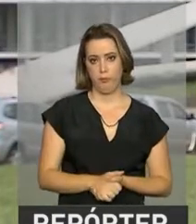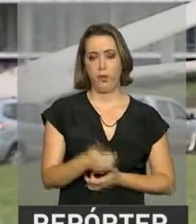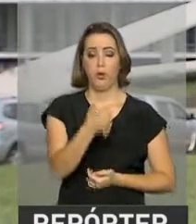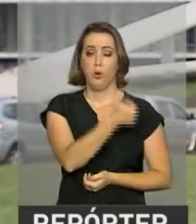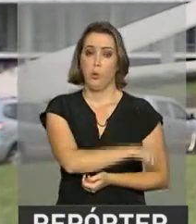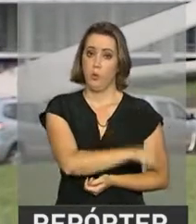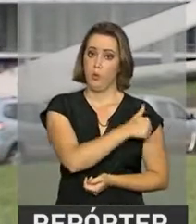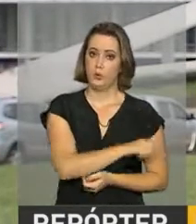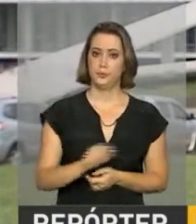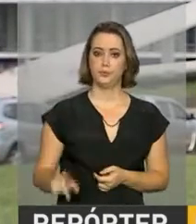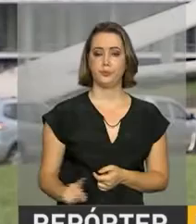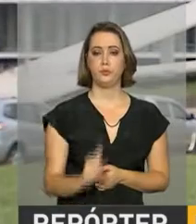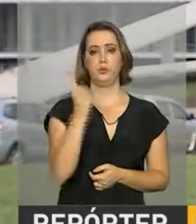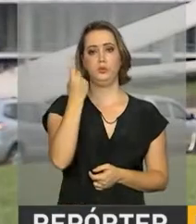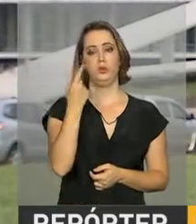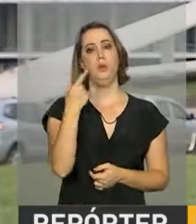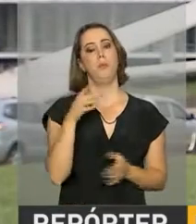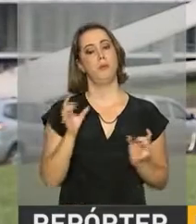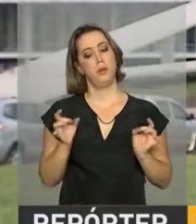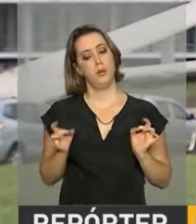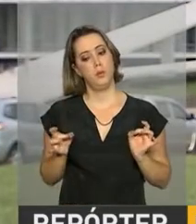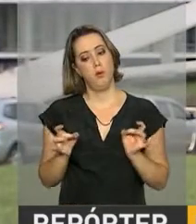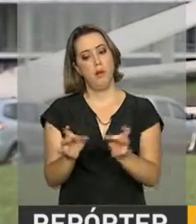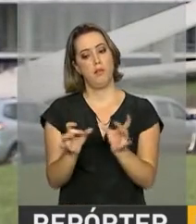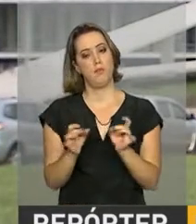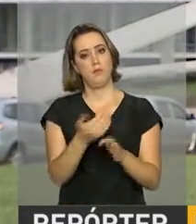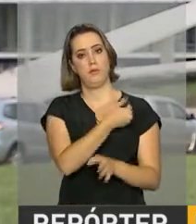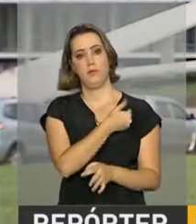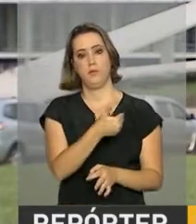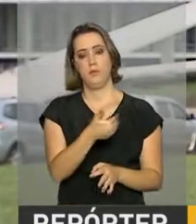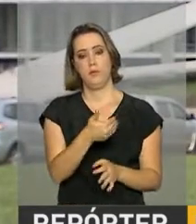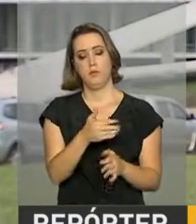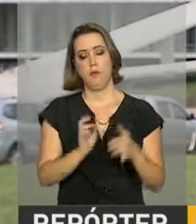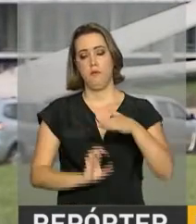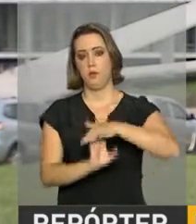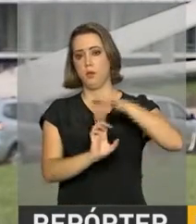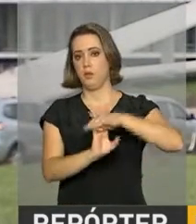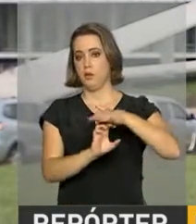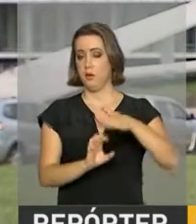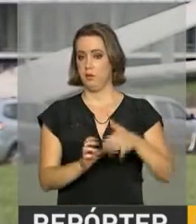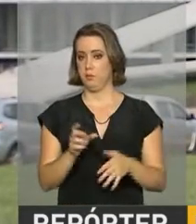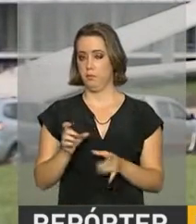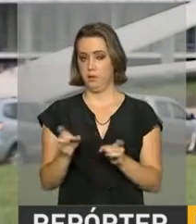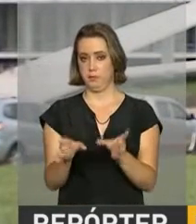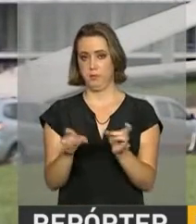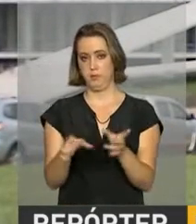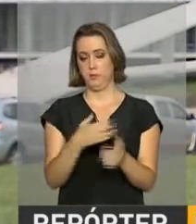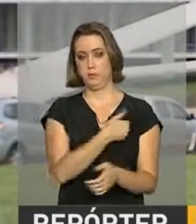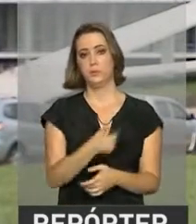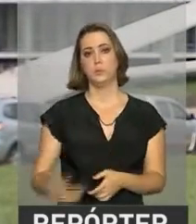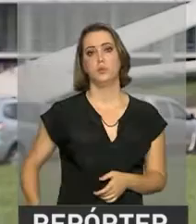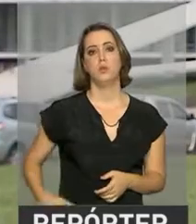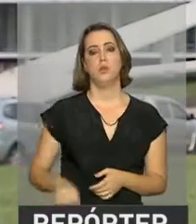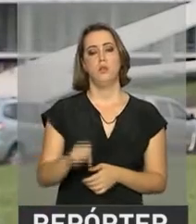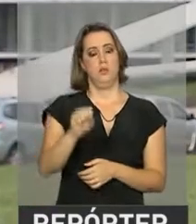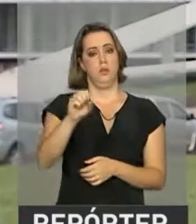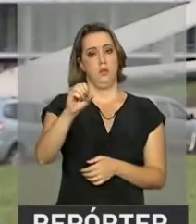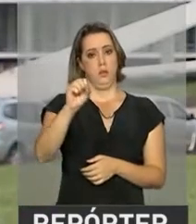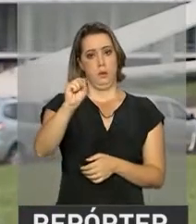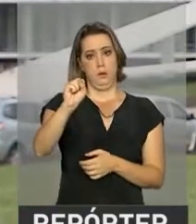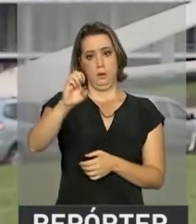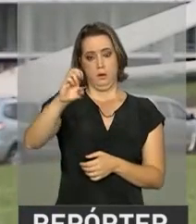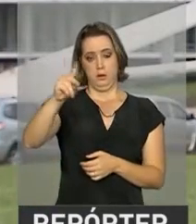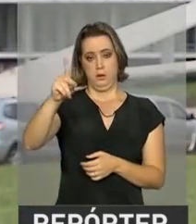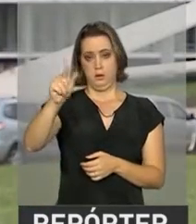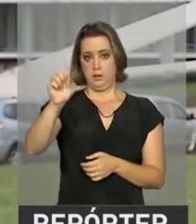privatizar uma empresa estatal como contrapartida a renegociação de dívidas a companhia estadual de água e esgoto cedae foi entregue à iniciativa